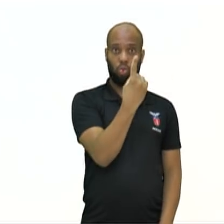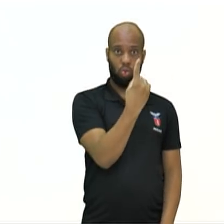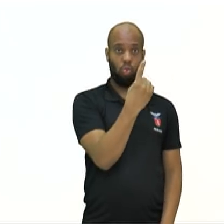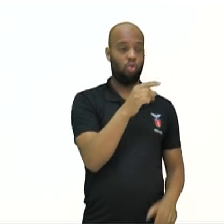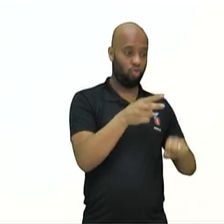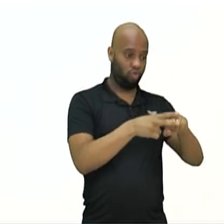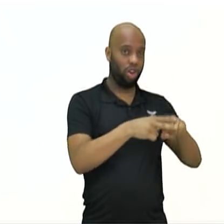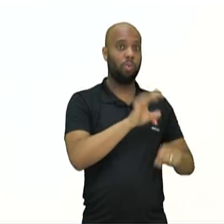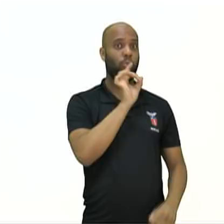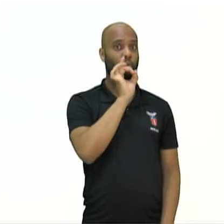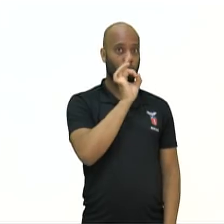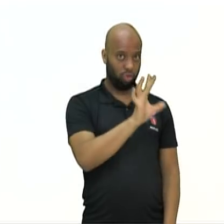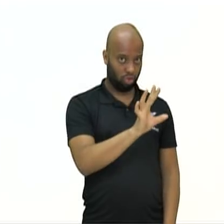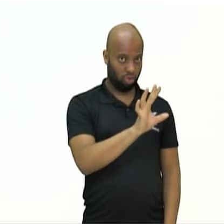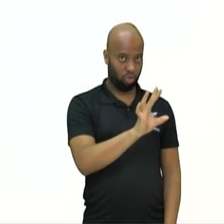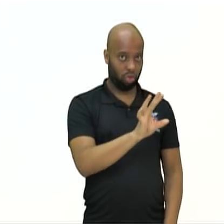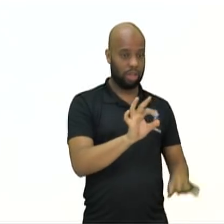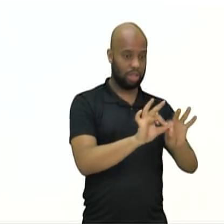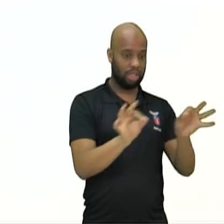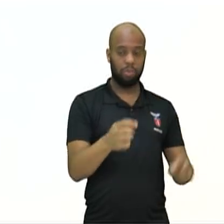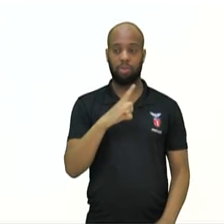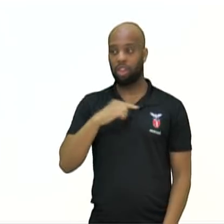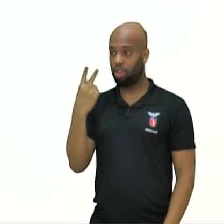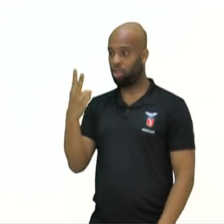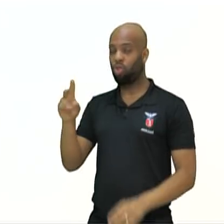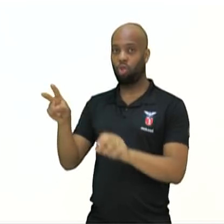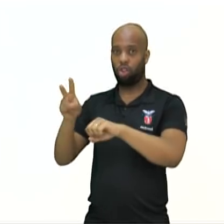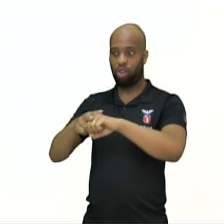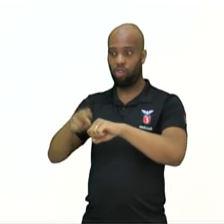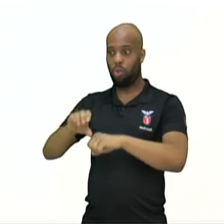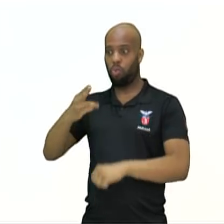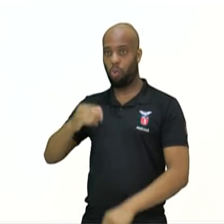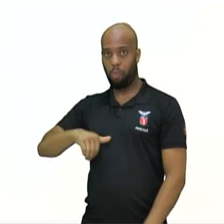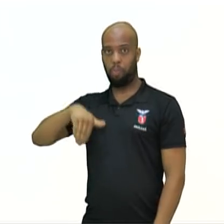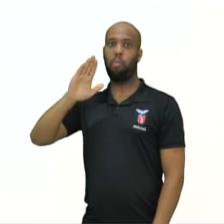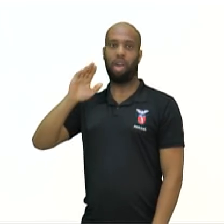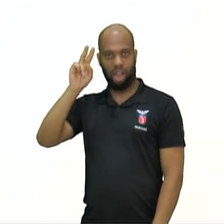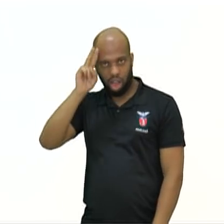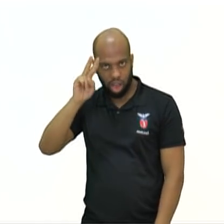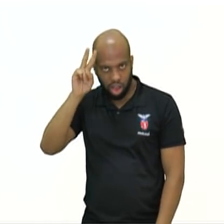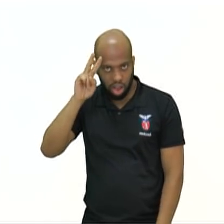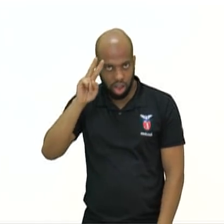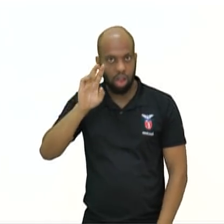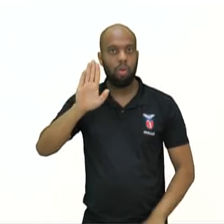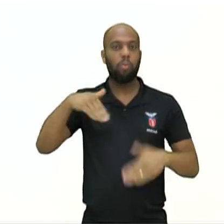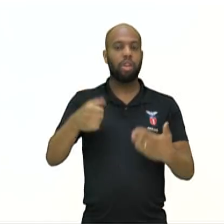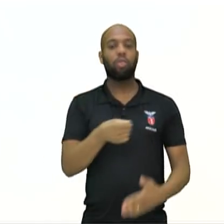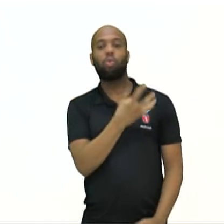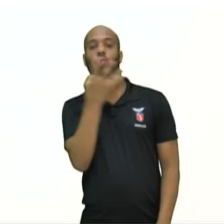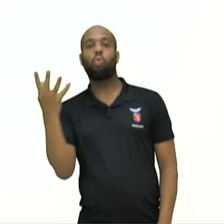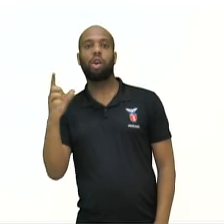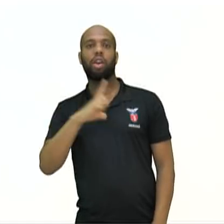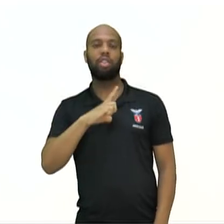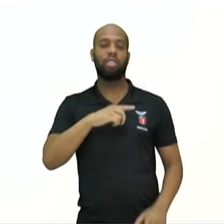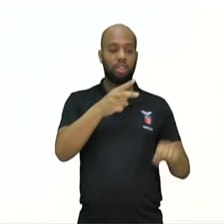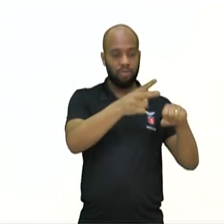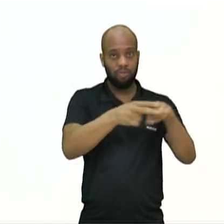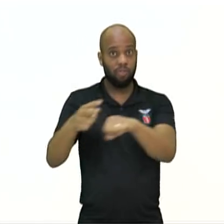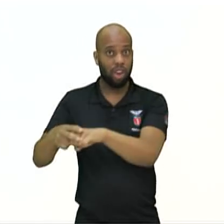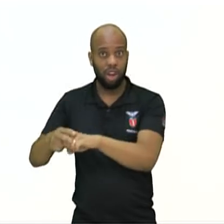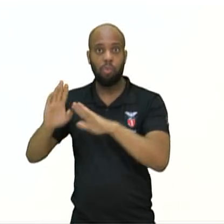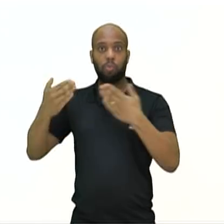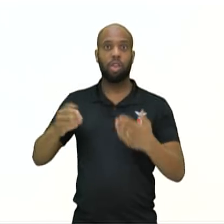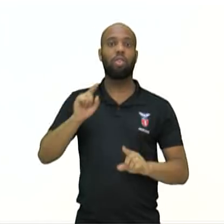um verbo, aquele que tem 2 verbos ou mais, né? Lembrando, quantos forem o número de